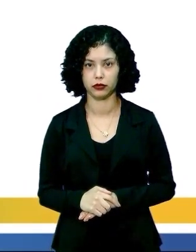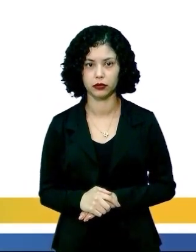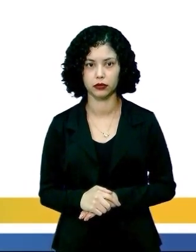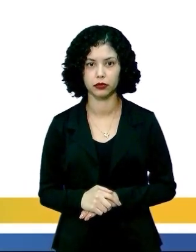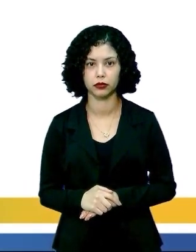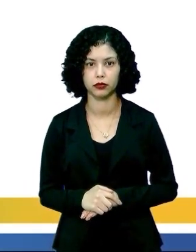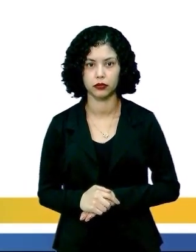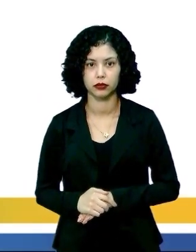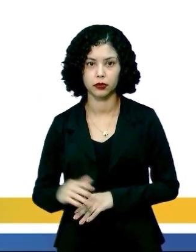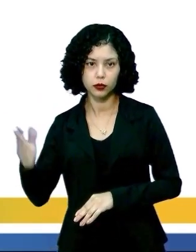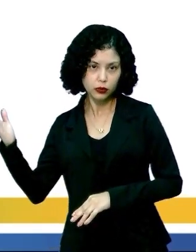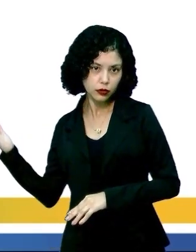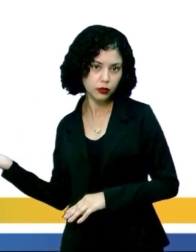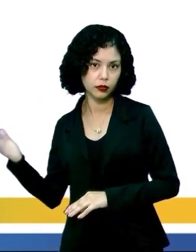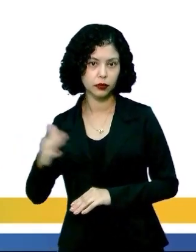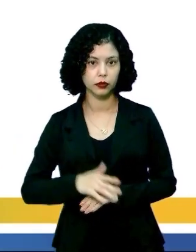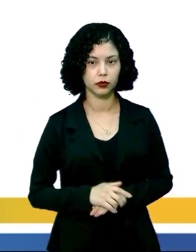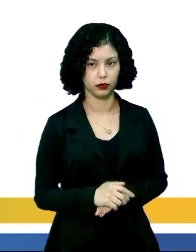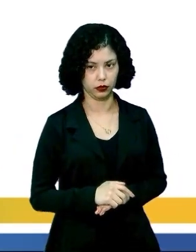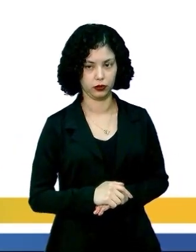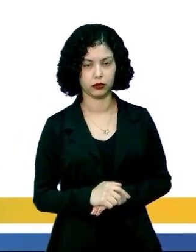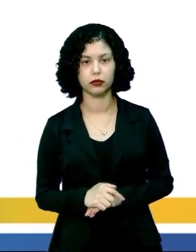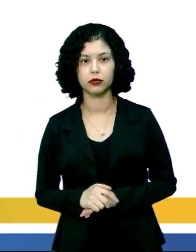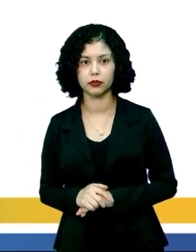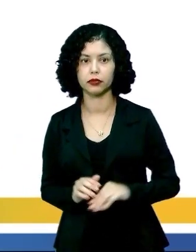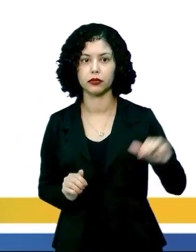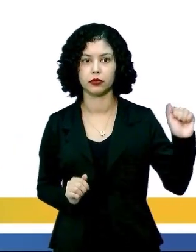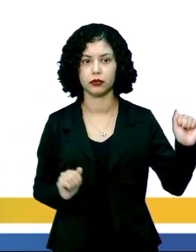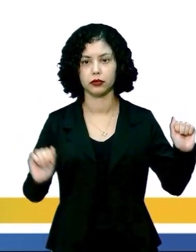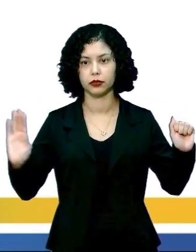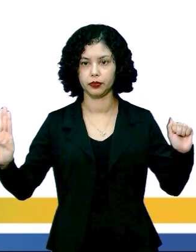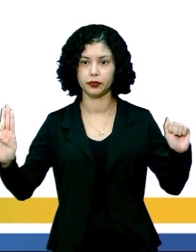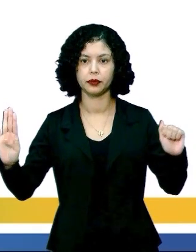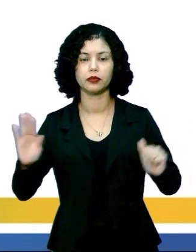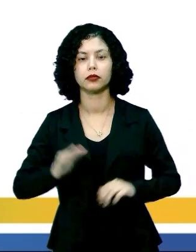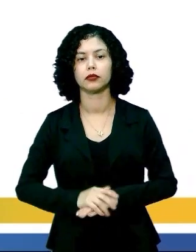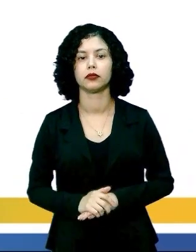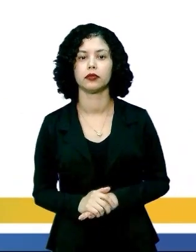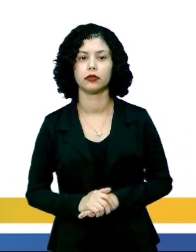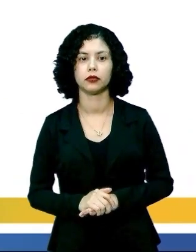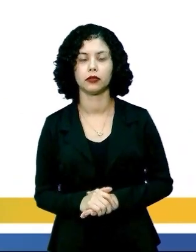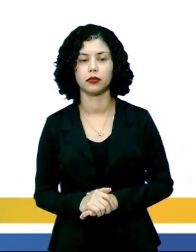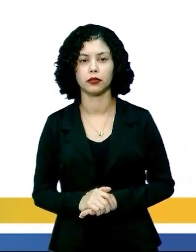Observe no diagrama, que está vindo a seguir aí.